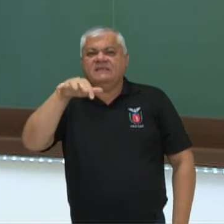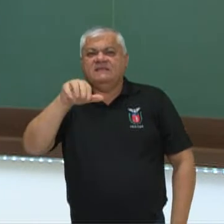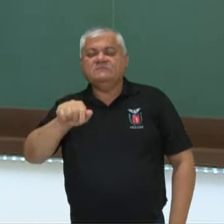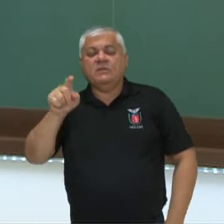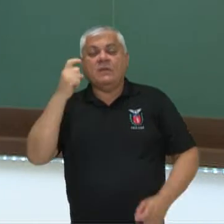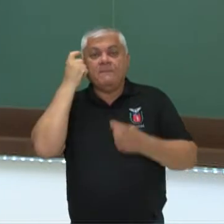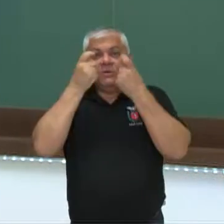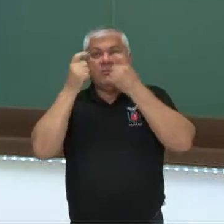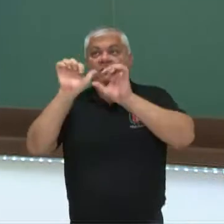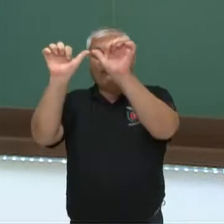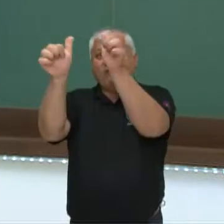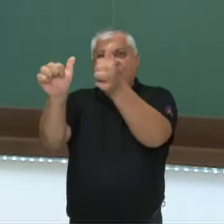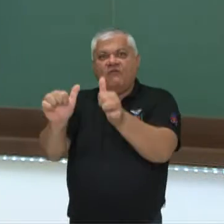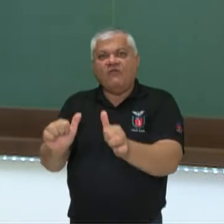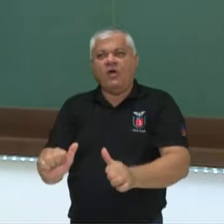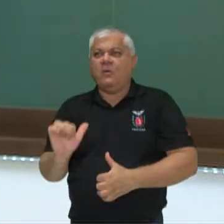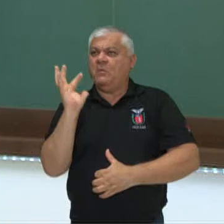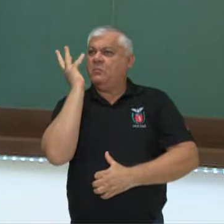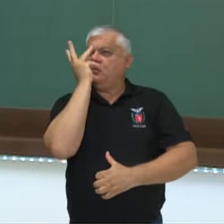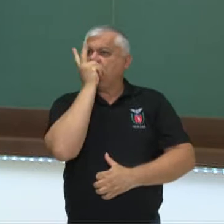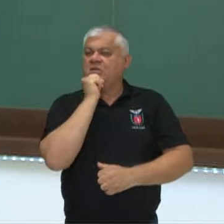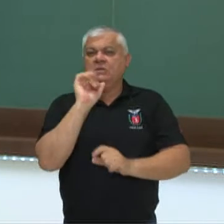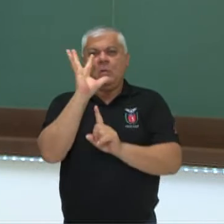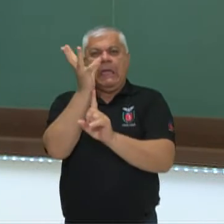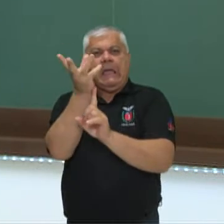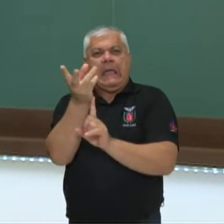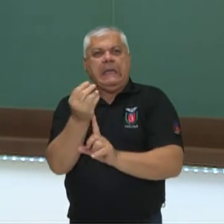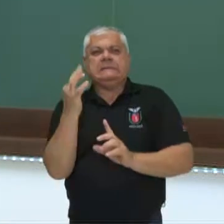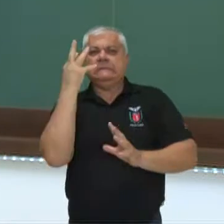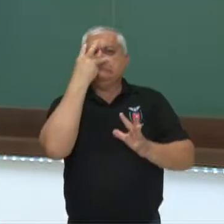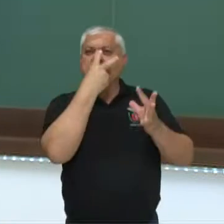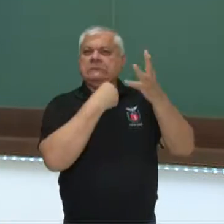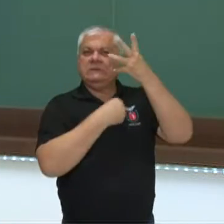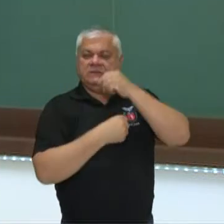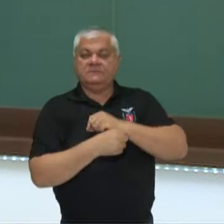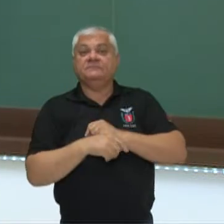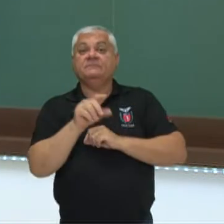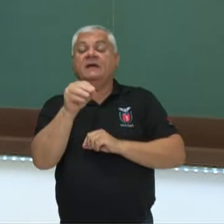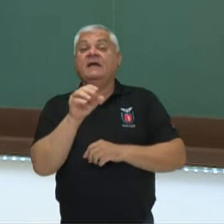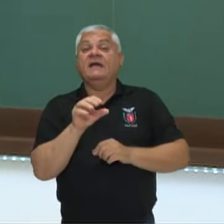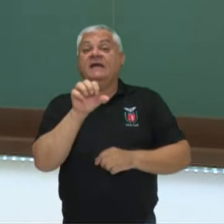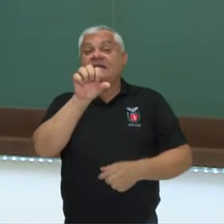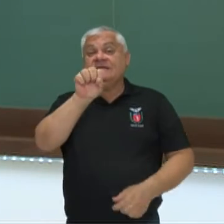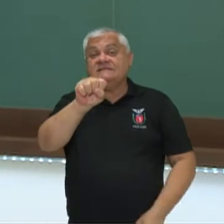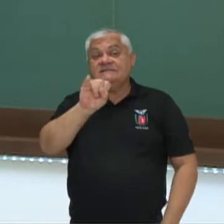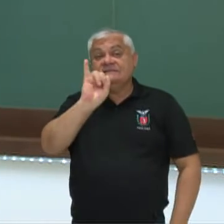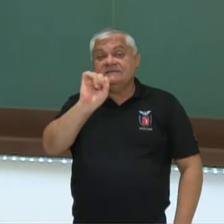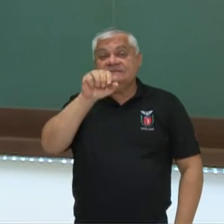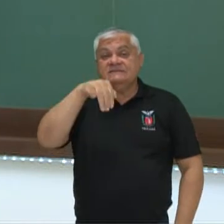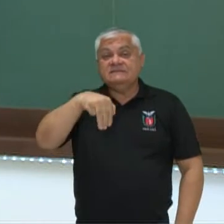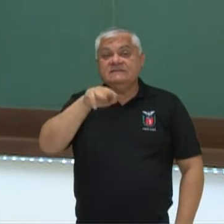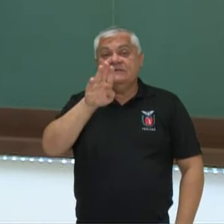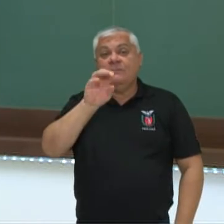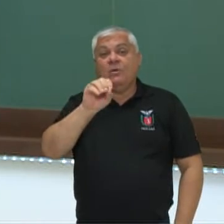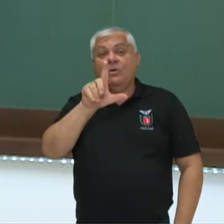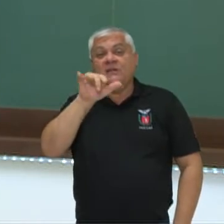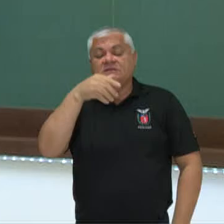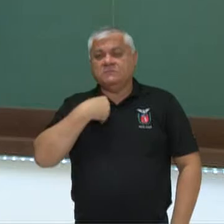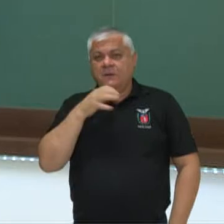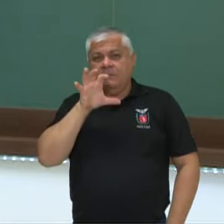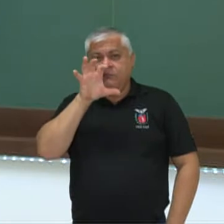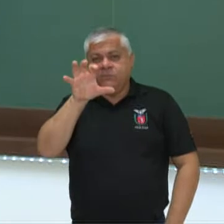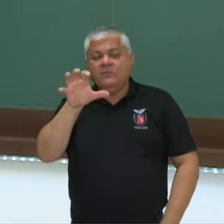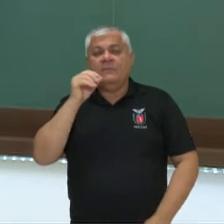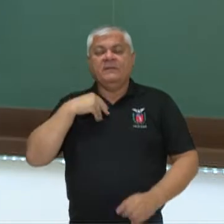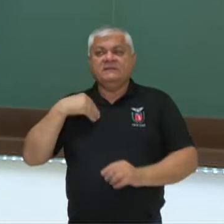né? Cujo princípio é a arte pela arte, né? Já o simbolismo não, né? Ele dá uma resgatada em alguns